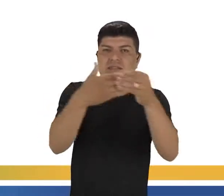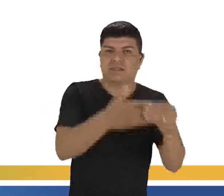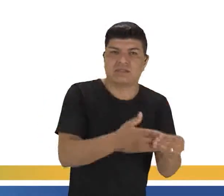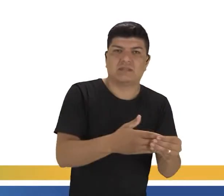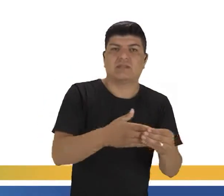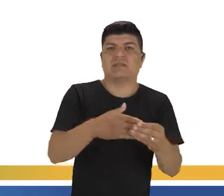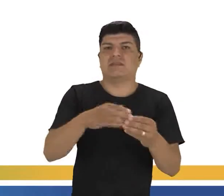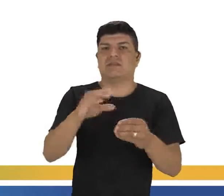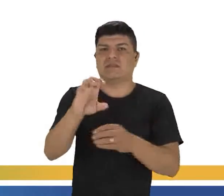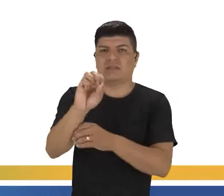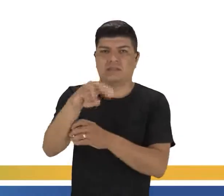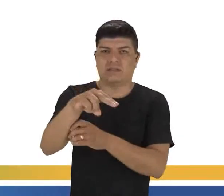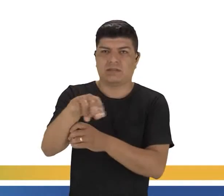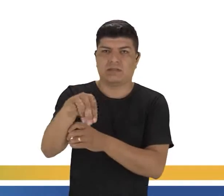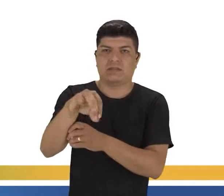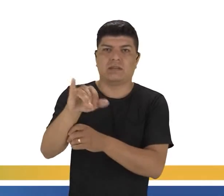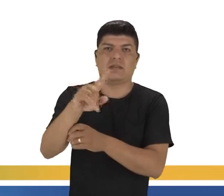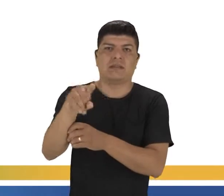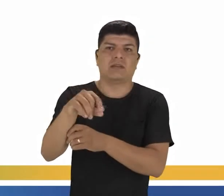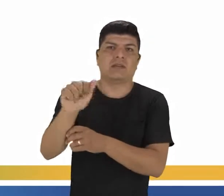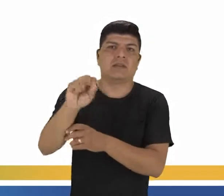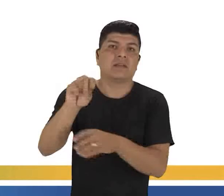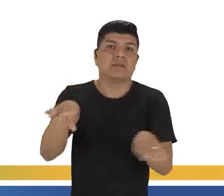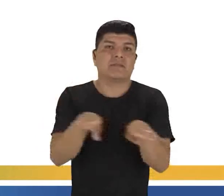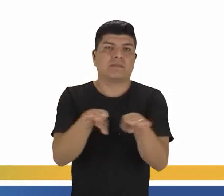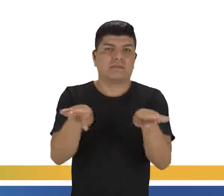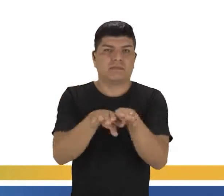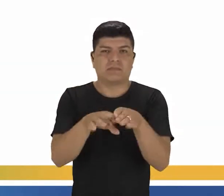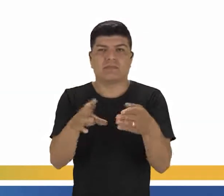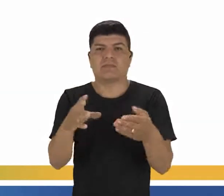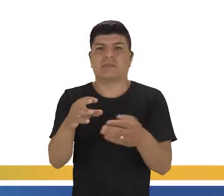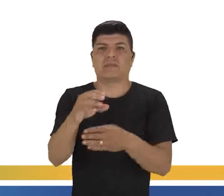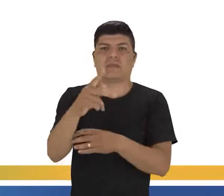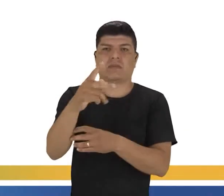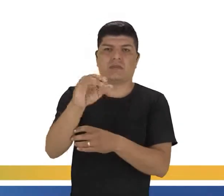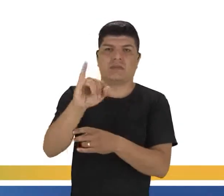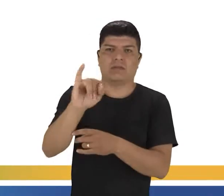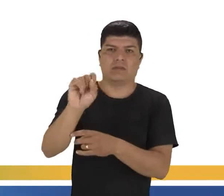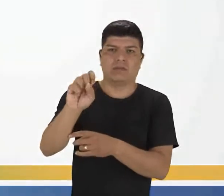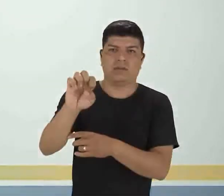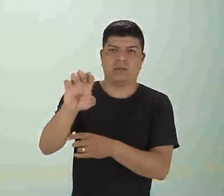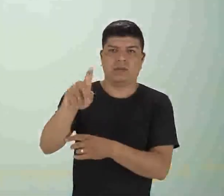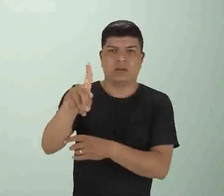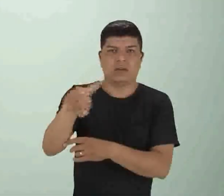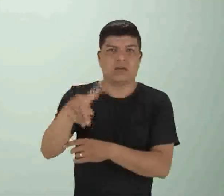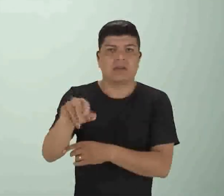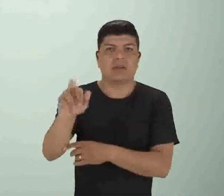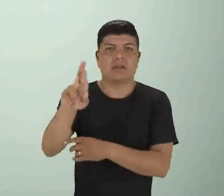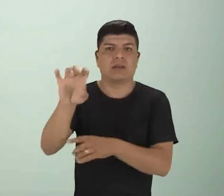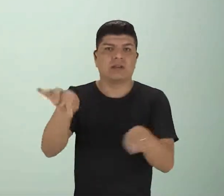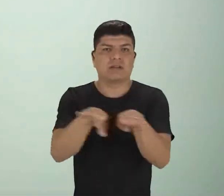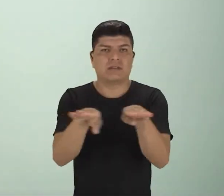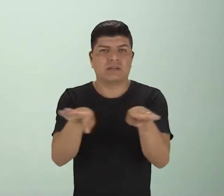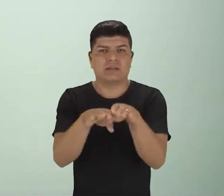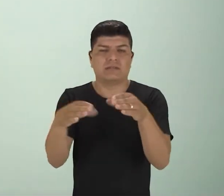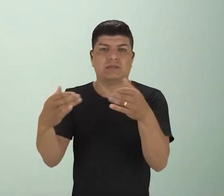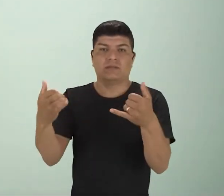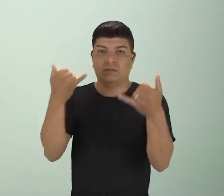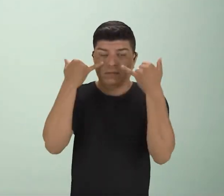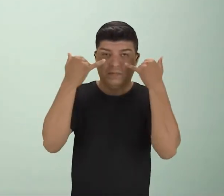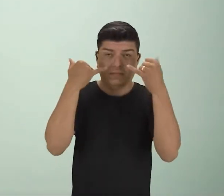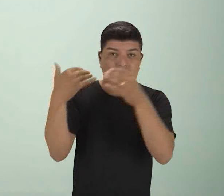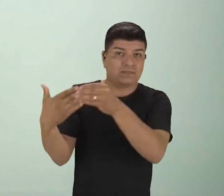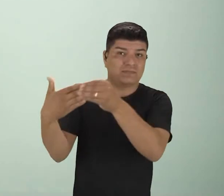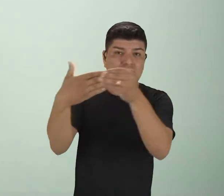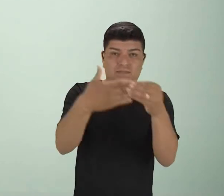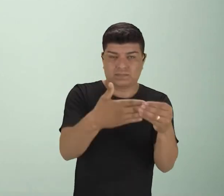importantes como RNA polimerase, não posso me esquecer isso, RNA polimerase, que é a enzima que vai fazer a transcrição do DNA, né,